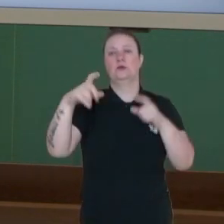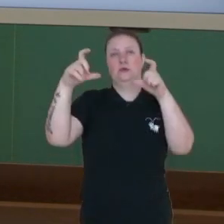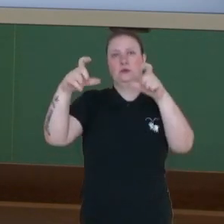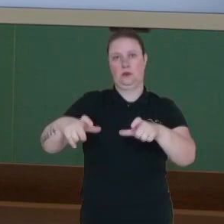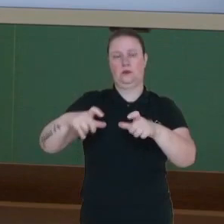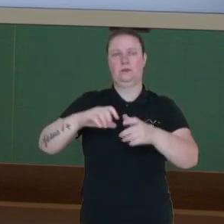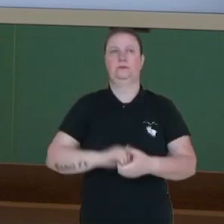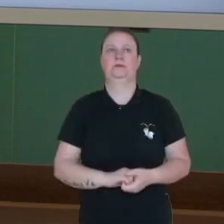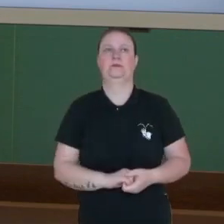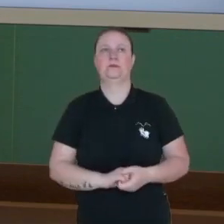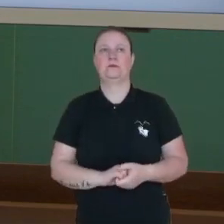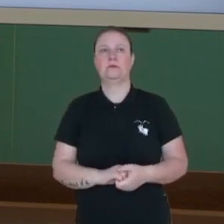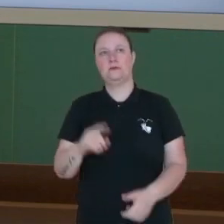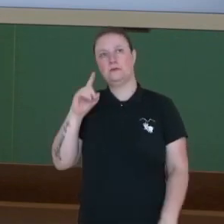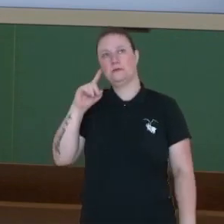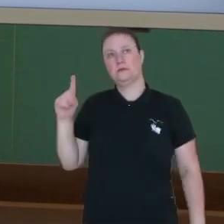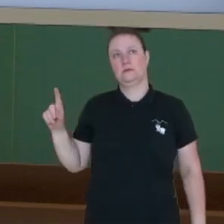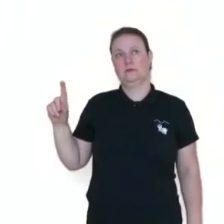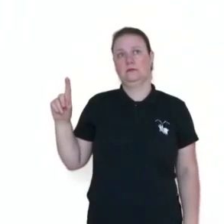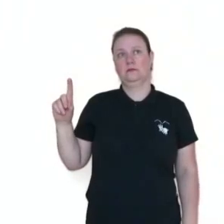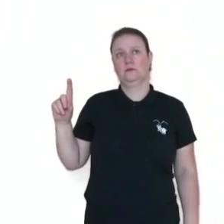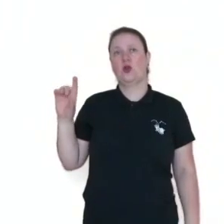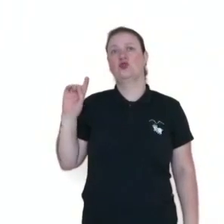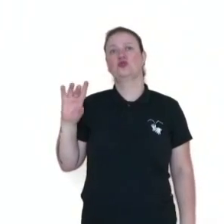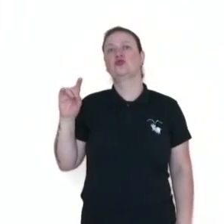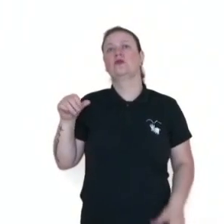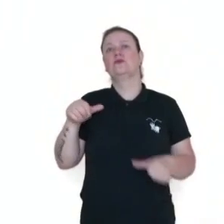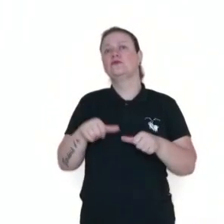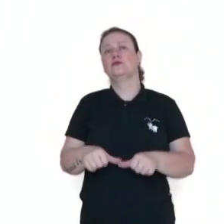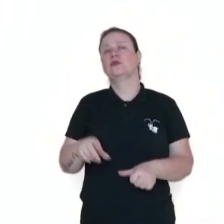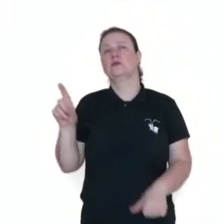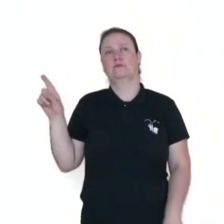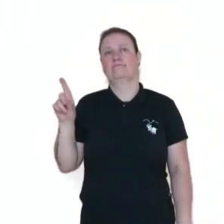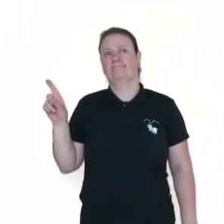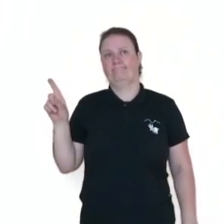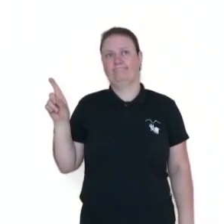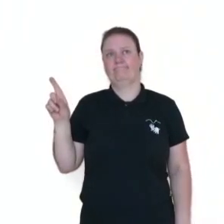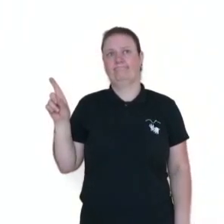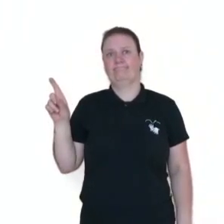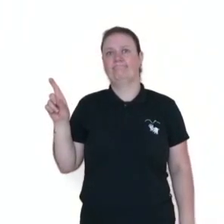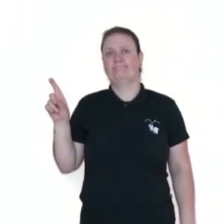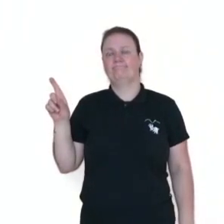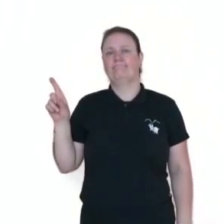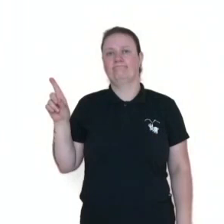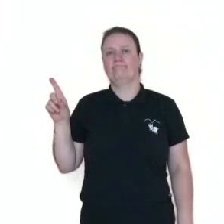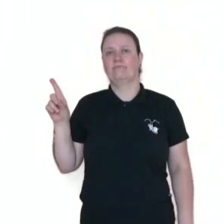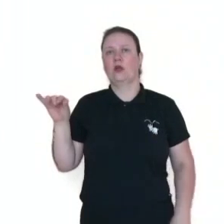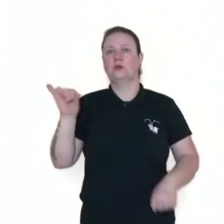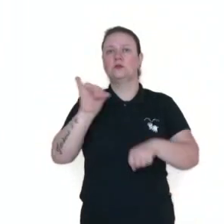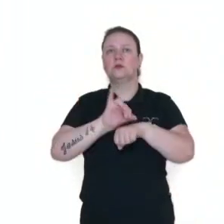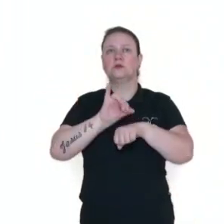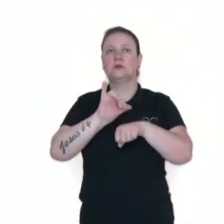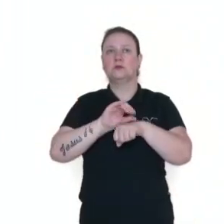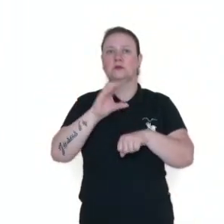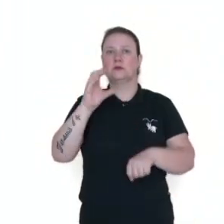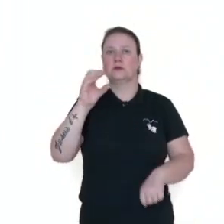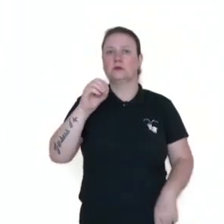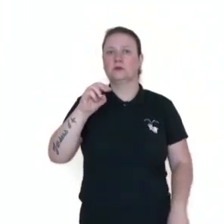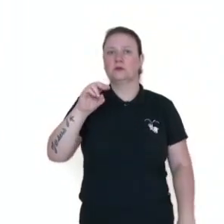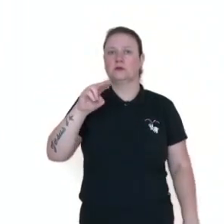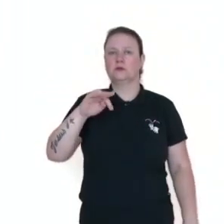ruínas dessa capela, né? A ruína da capela Nossa Senhora das Mercês, na ilha de Cotinga, né,